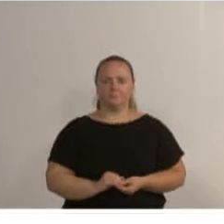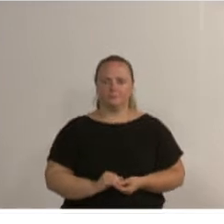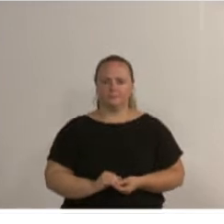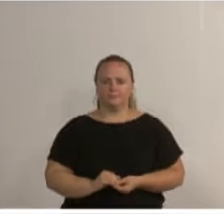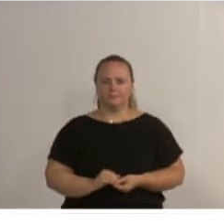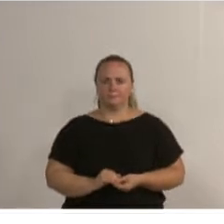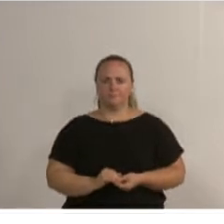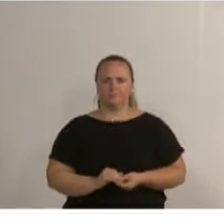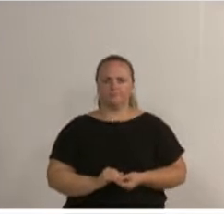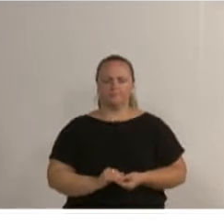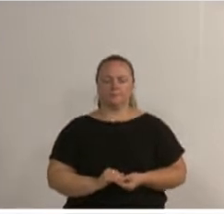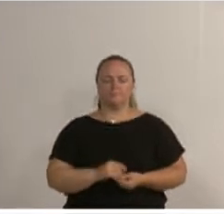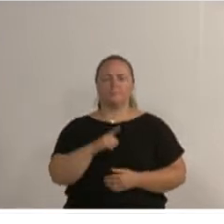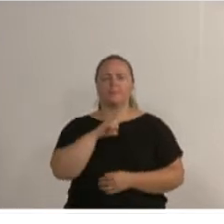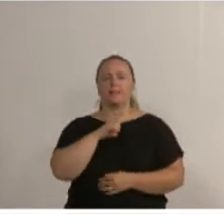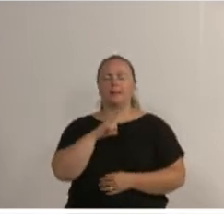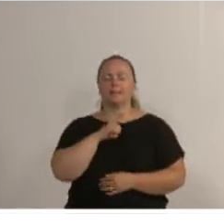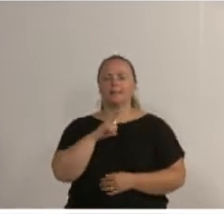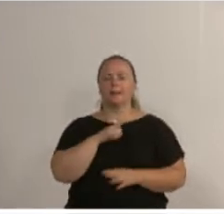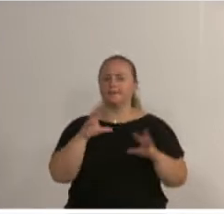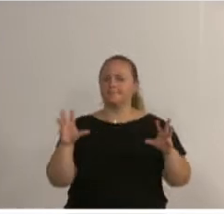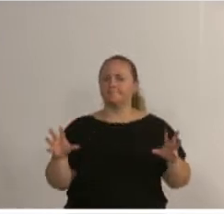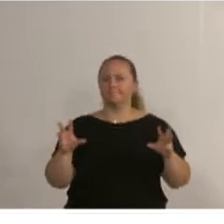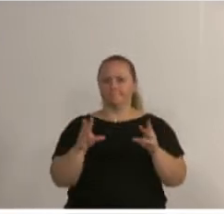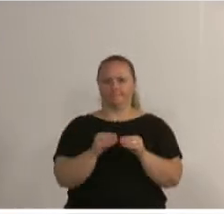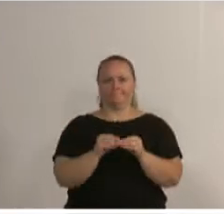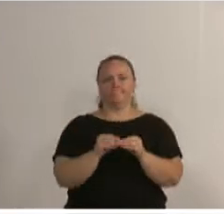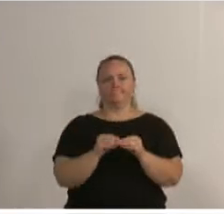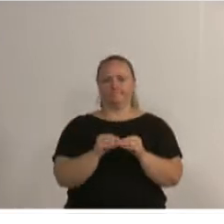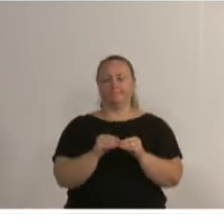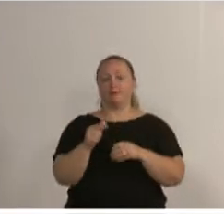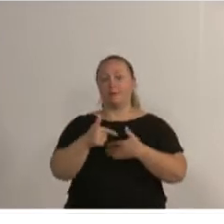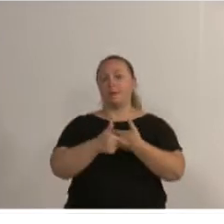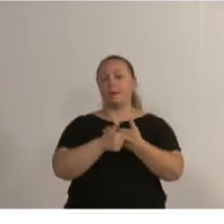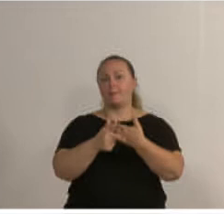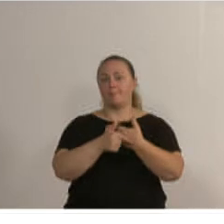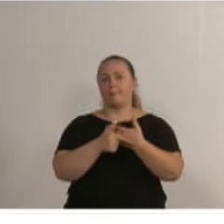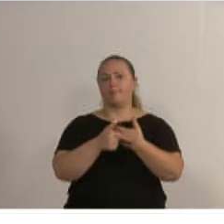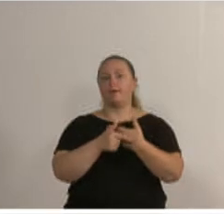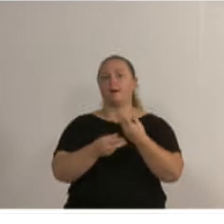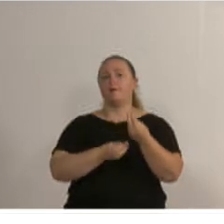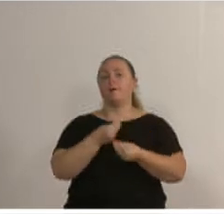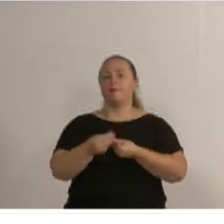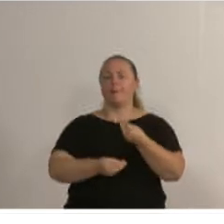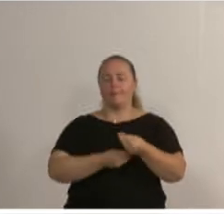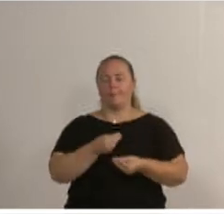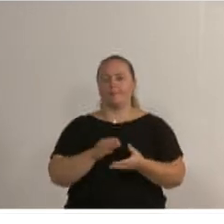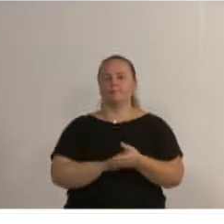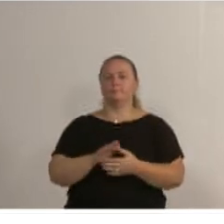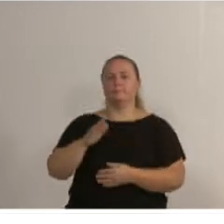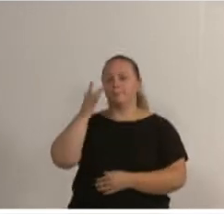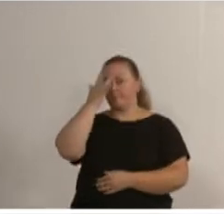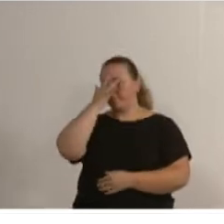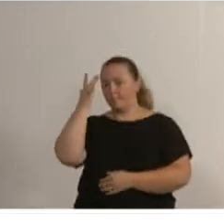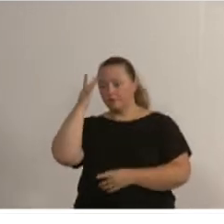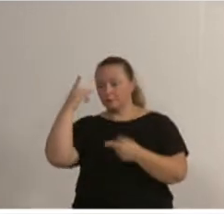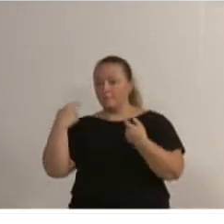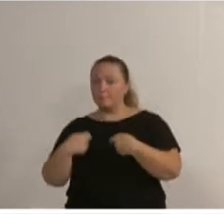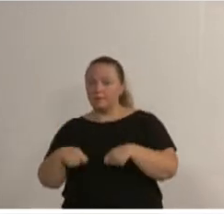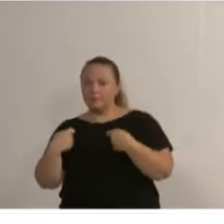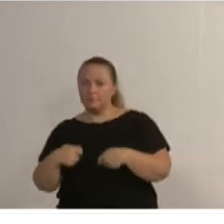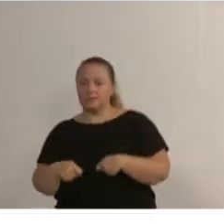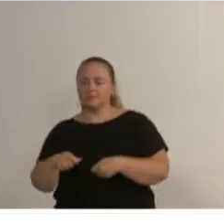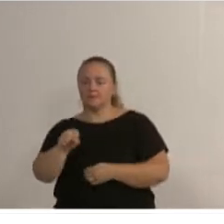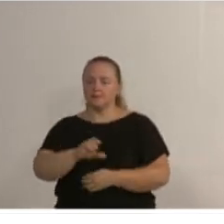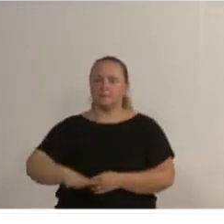Aqui eu tenho um sucinto trabalho, como é o papel da agência, os usuários e a sociedade, que sempre quer qualidade